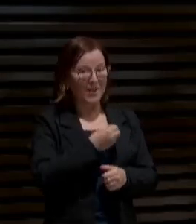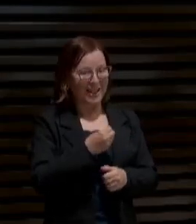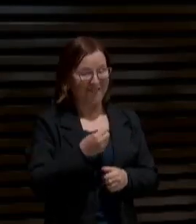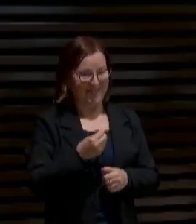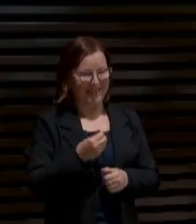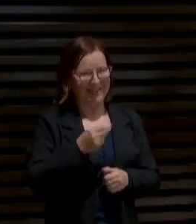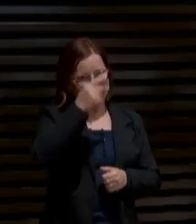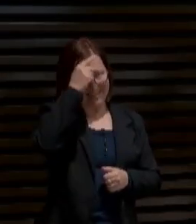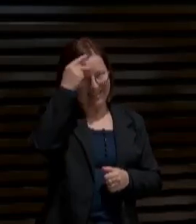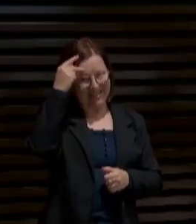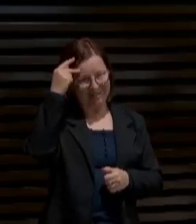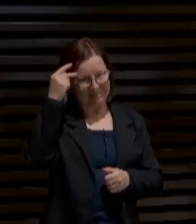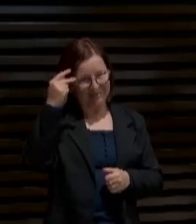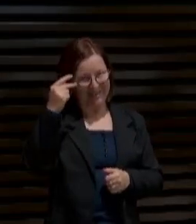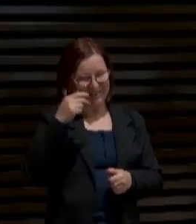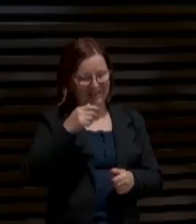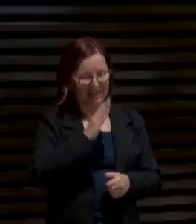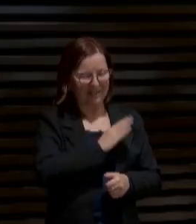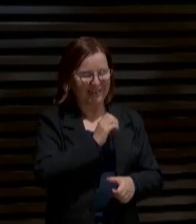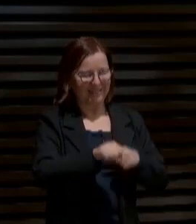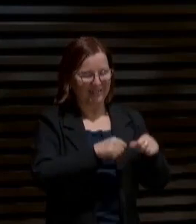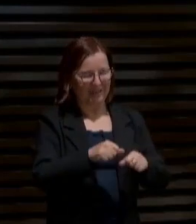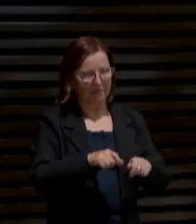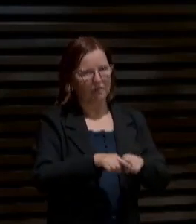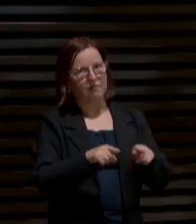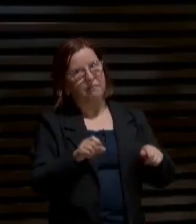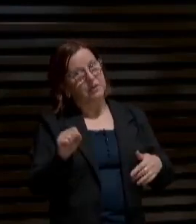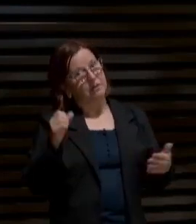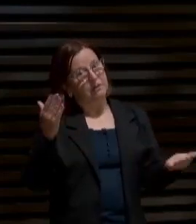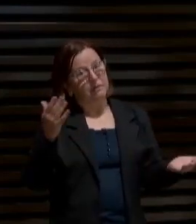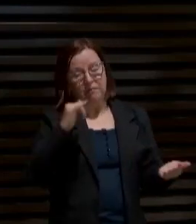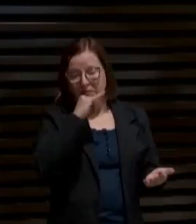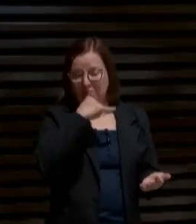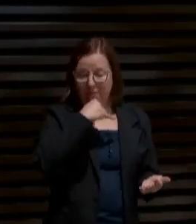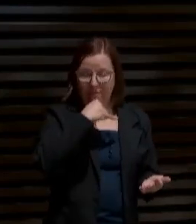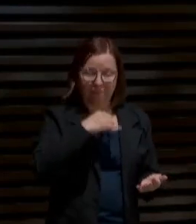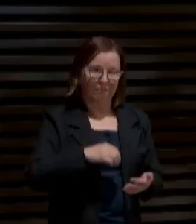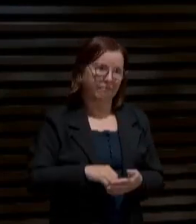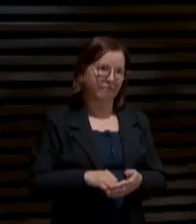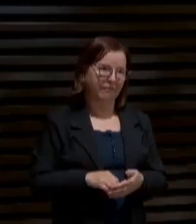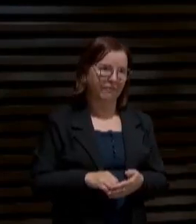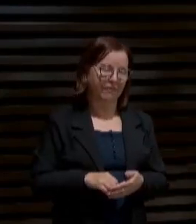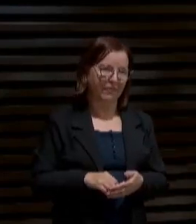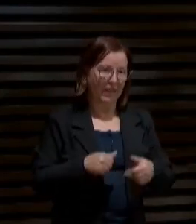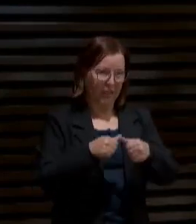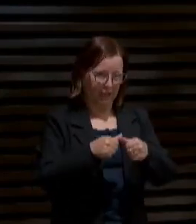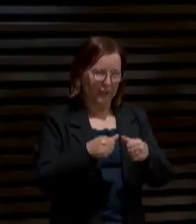infelizmente acontece só que foi uma um debate Zinho nós se vemos lá no Sarau diz porque